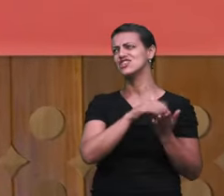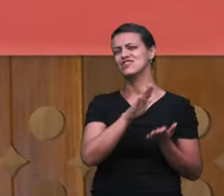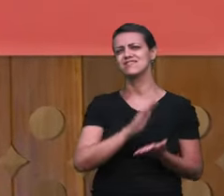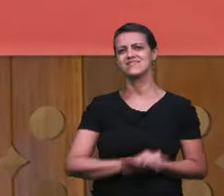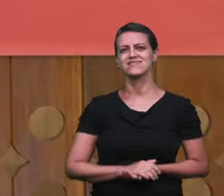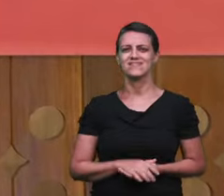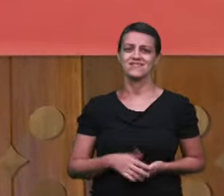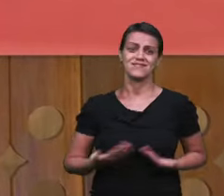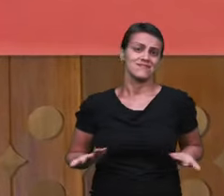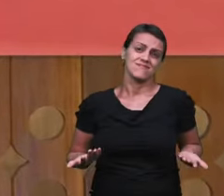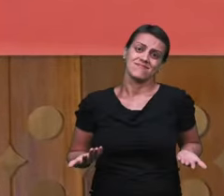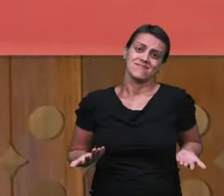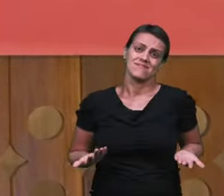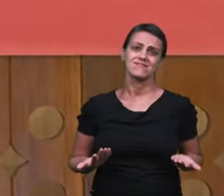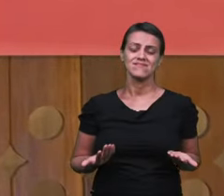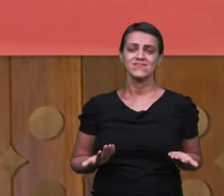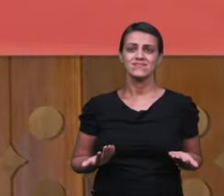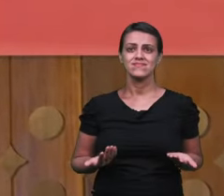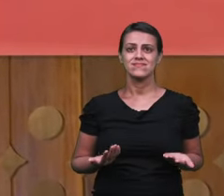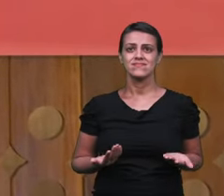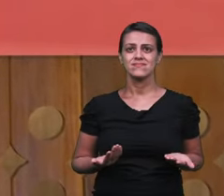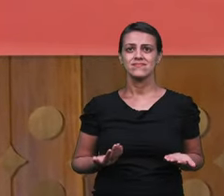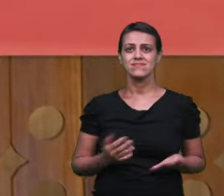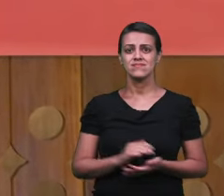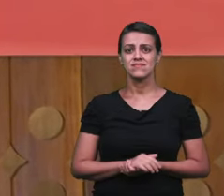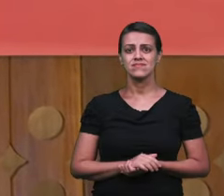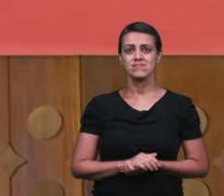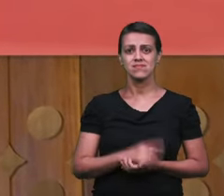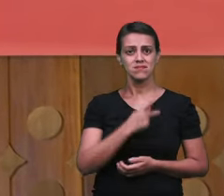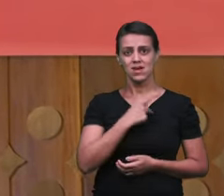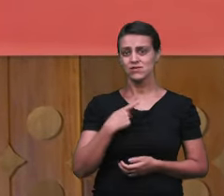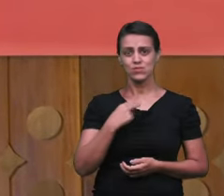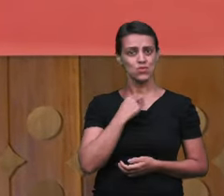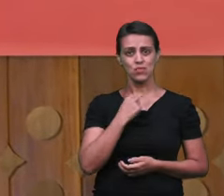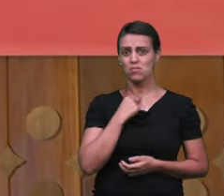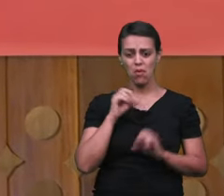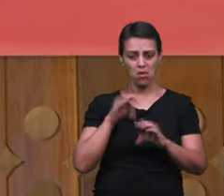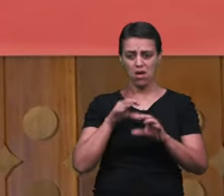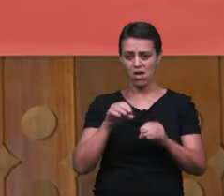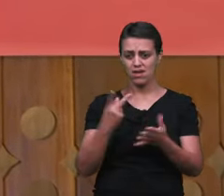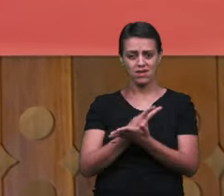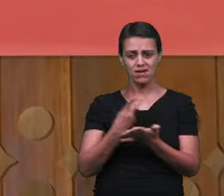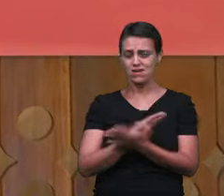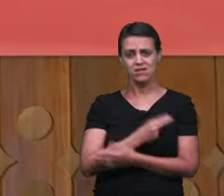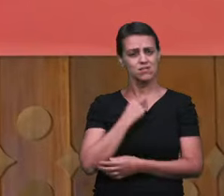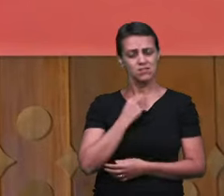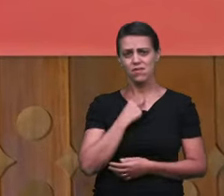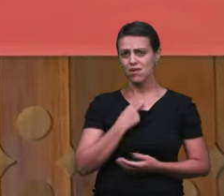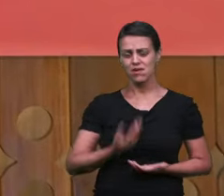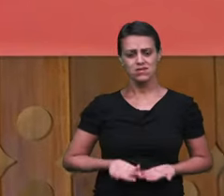jeito. Ele não pode jogar um rebanho todo para fora.